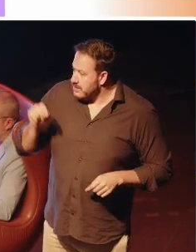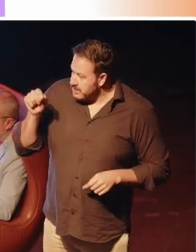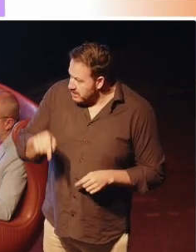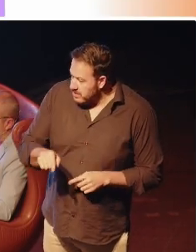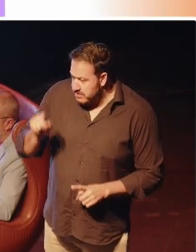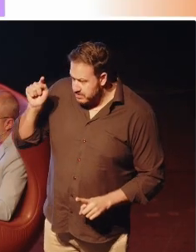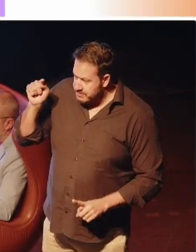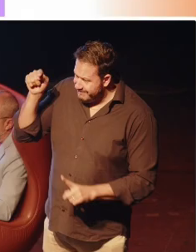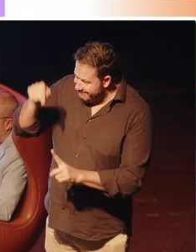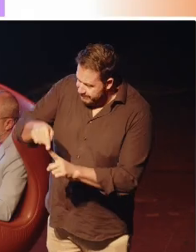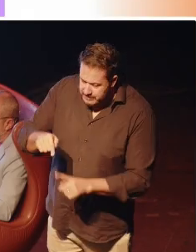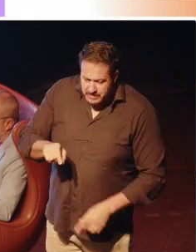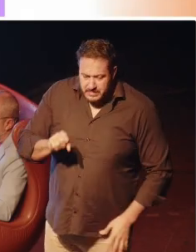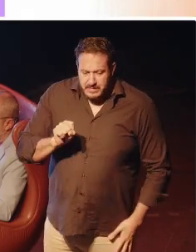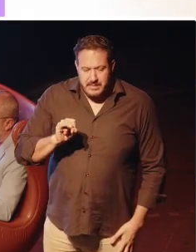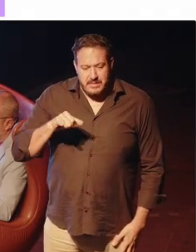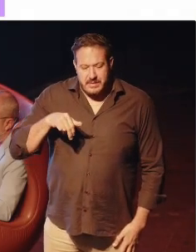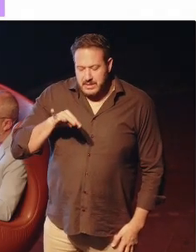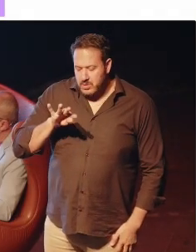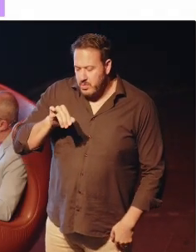são sintomáticas.